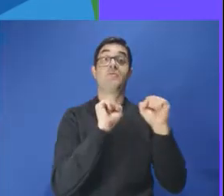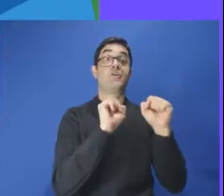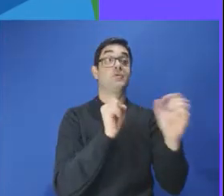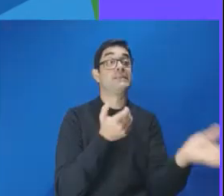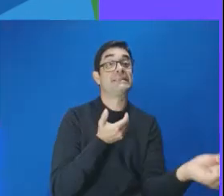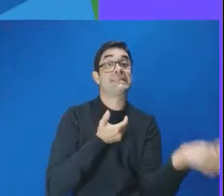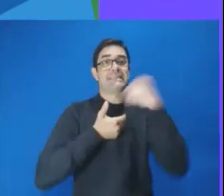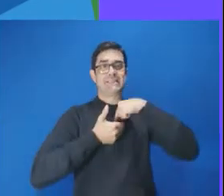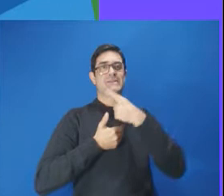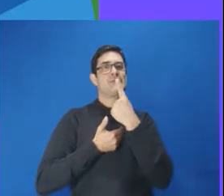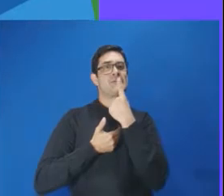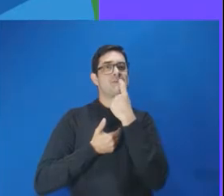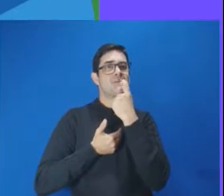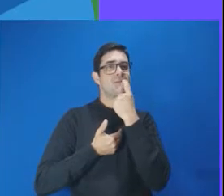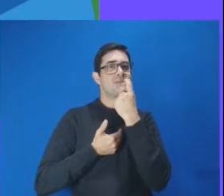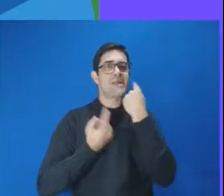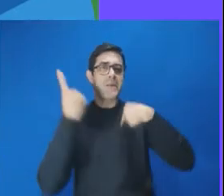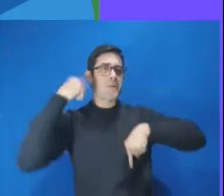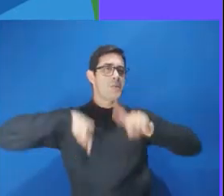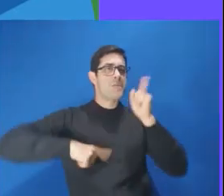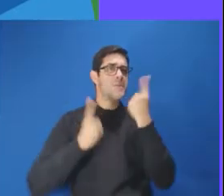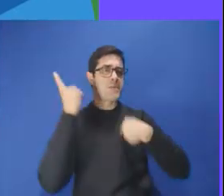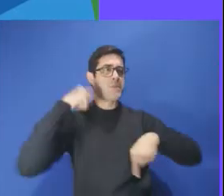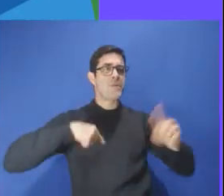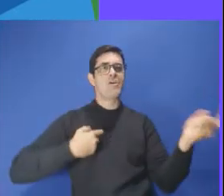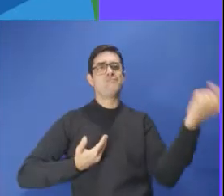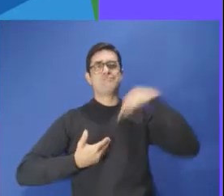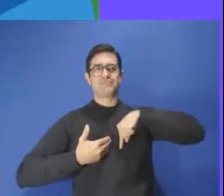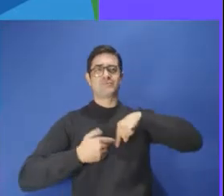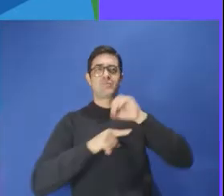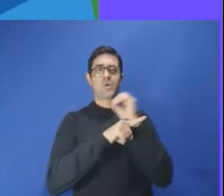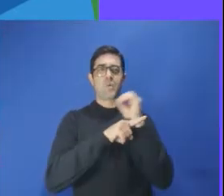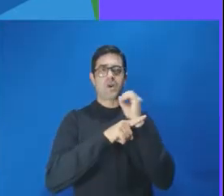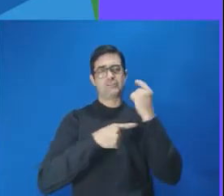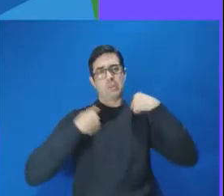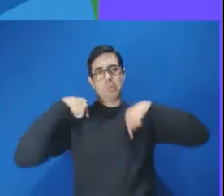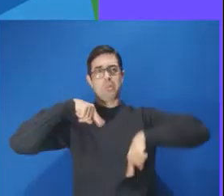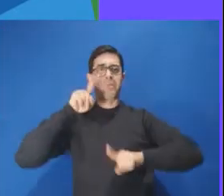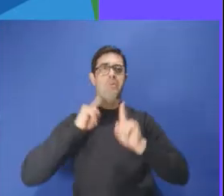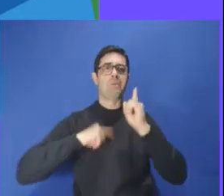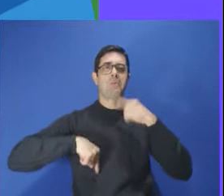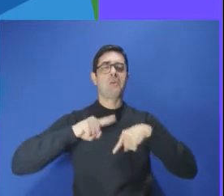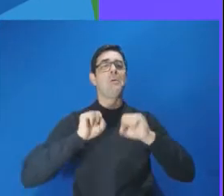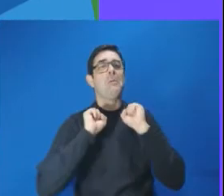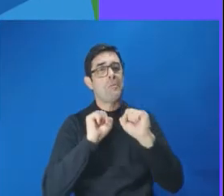que irreversível à hemoglobina. E isso prejudica o transporte de oxigênio. É muito comum que as vítimas